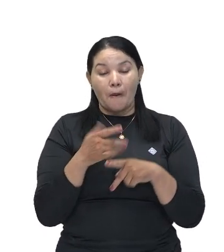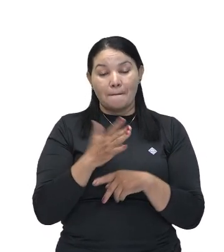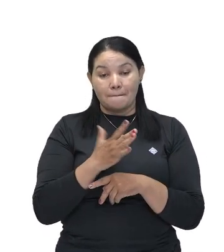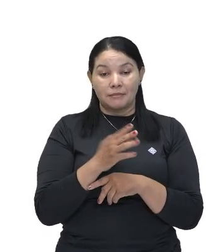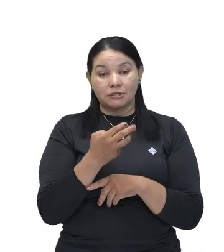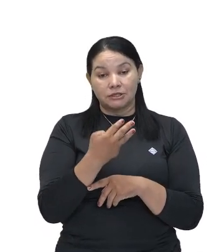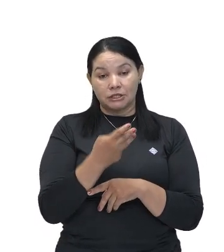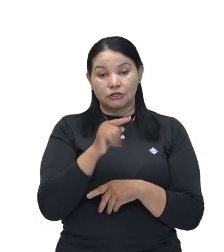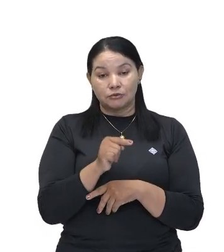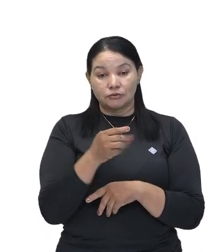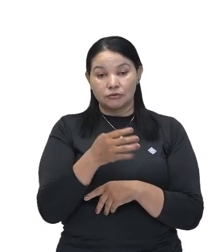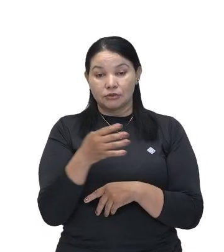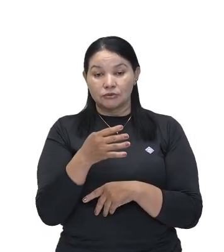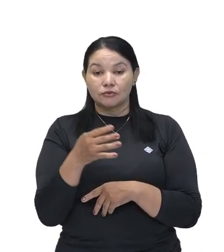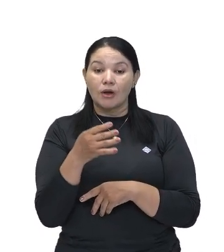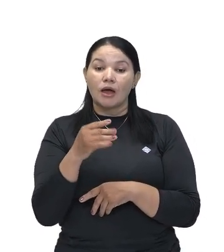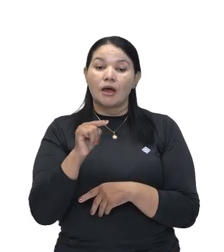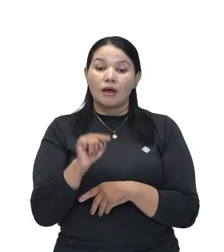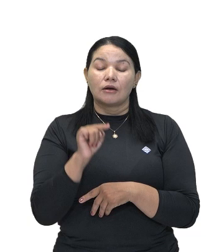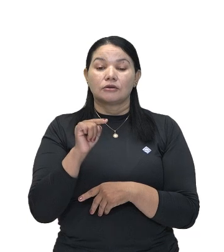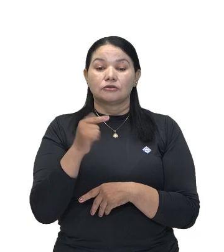aproximadamente